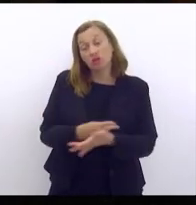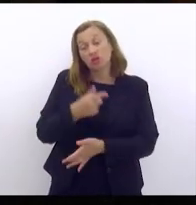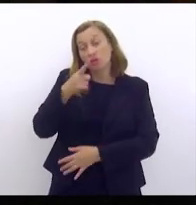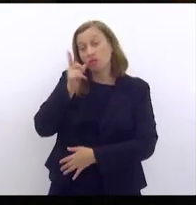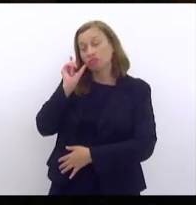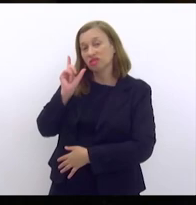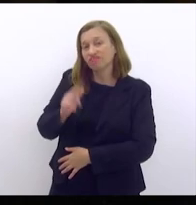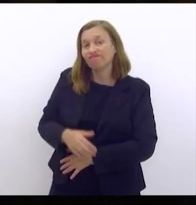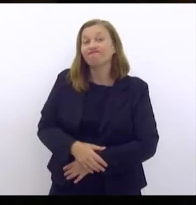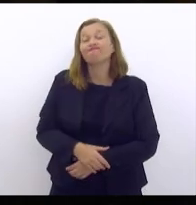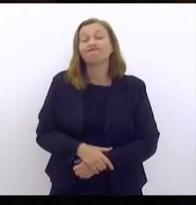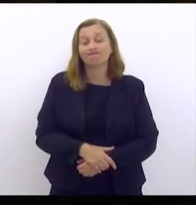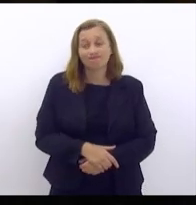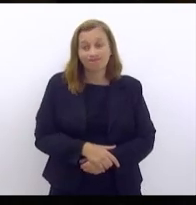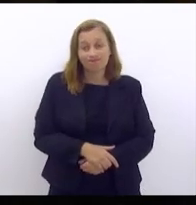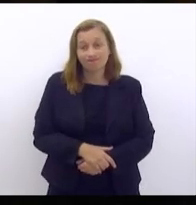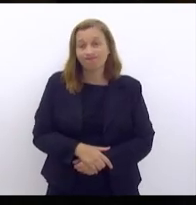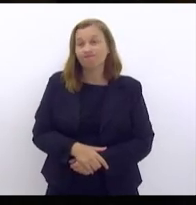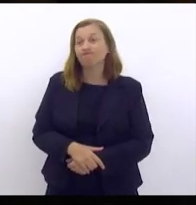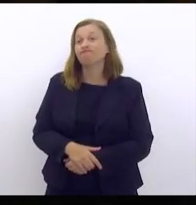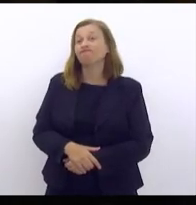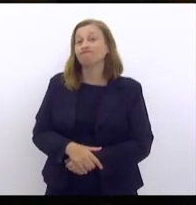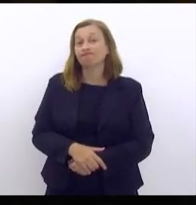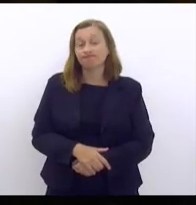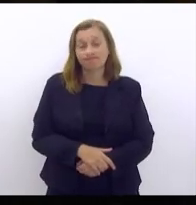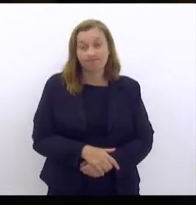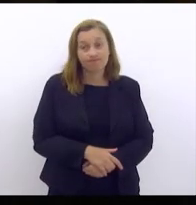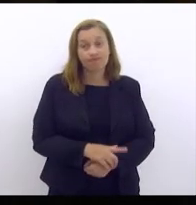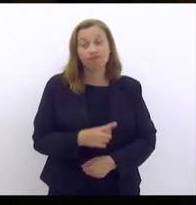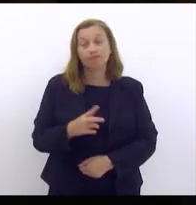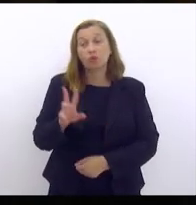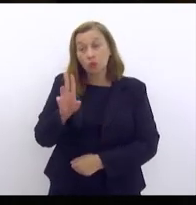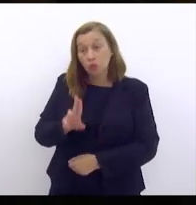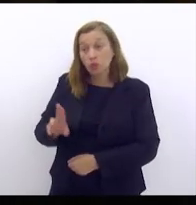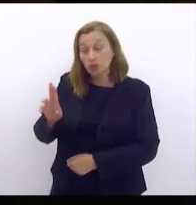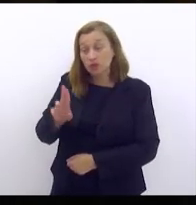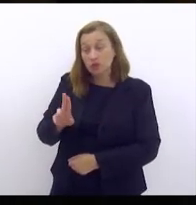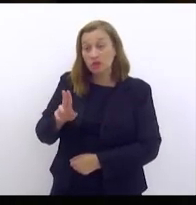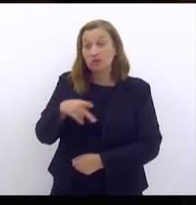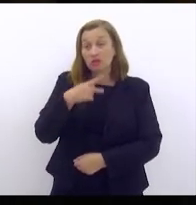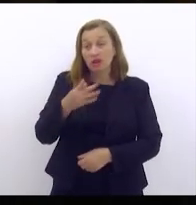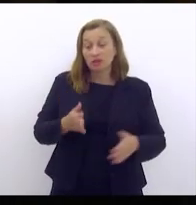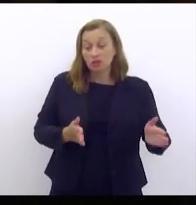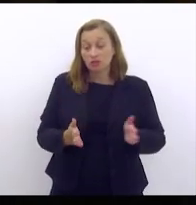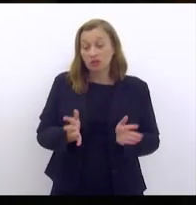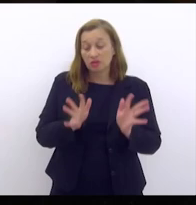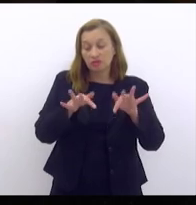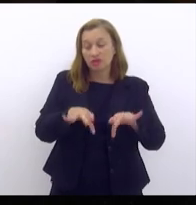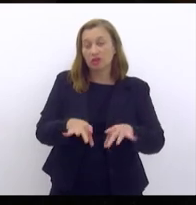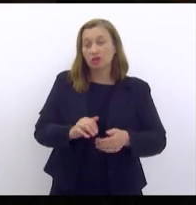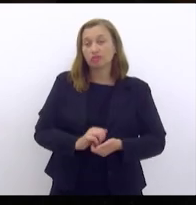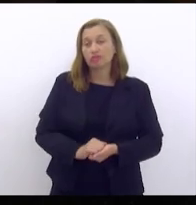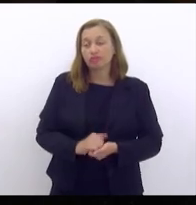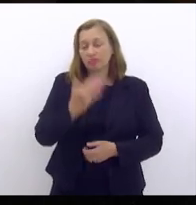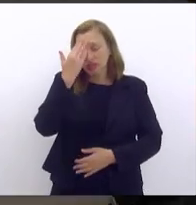ontem, e nós estamos fazendo aqui o uso da palavra no expediente final. Muito obrigado.